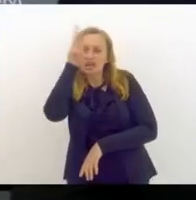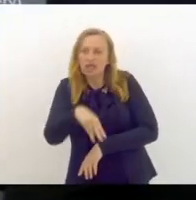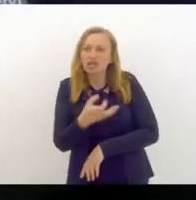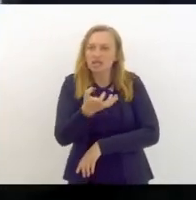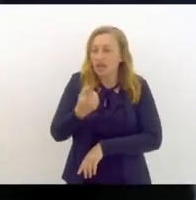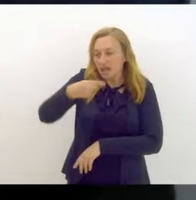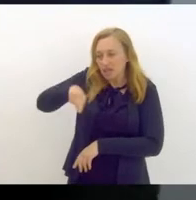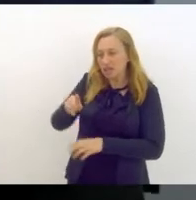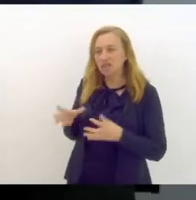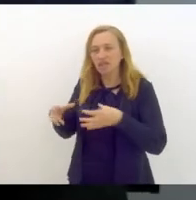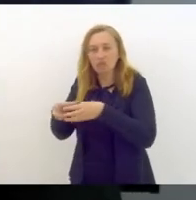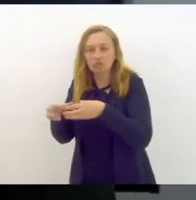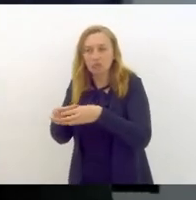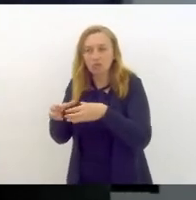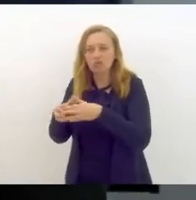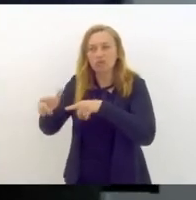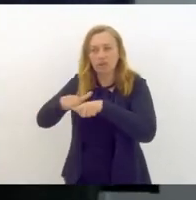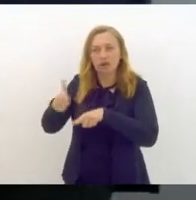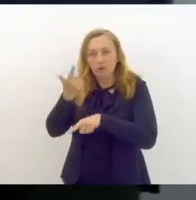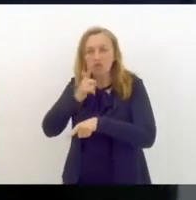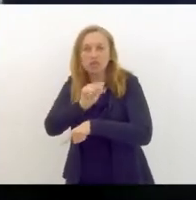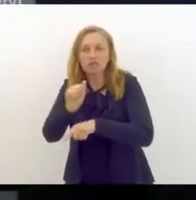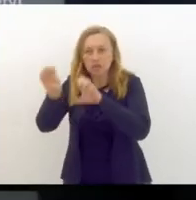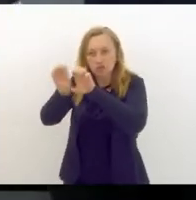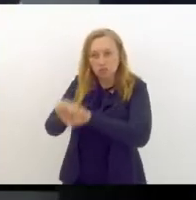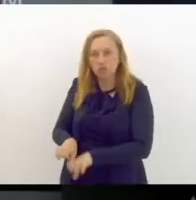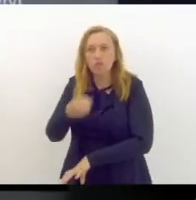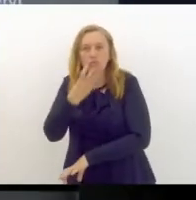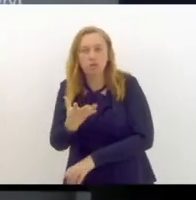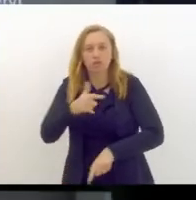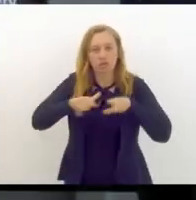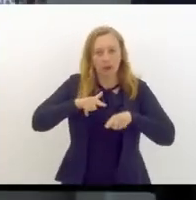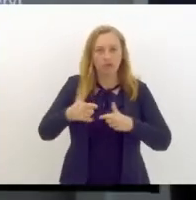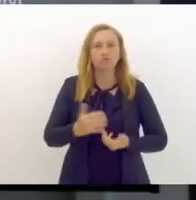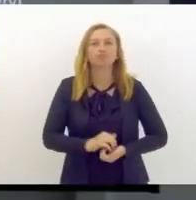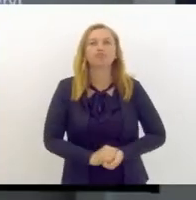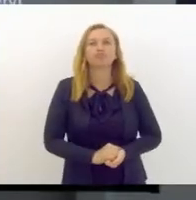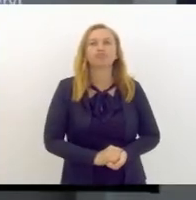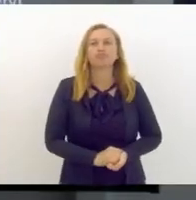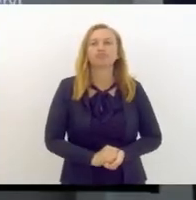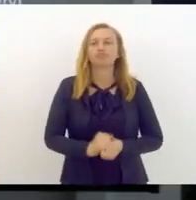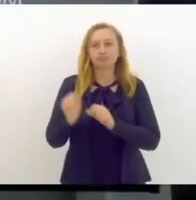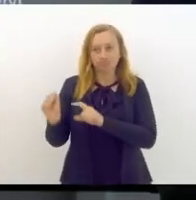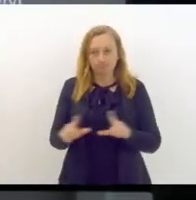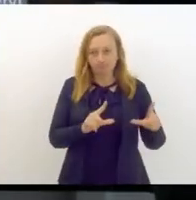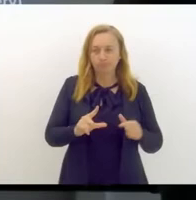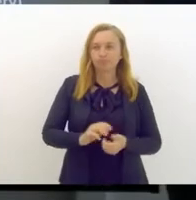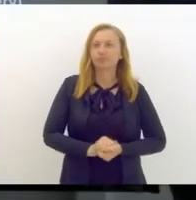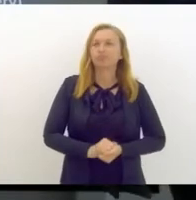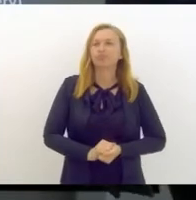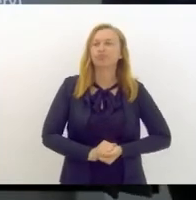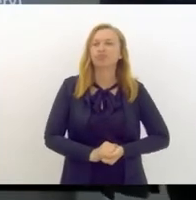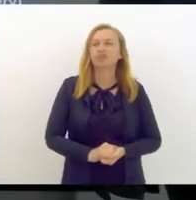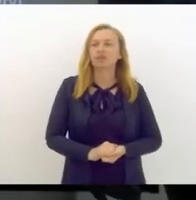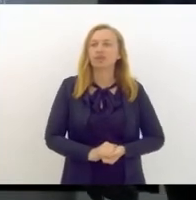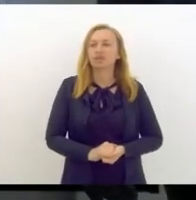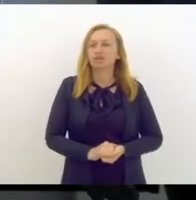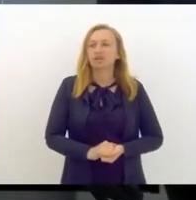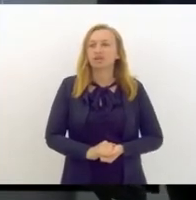na nossa equipe para trabalhar consegue ter uma estrutura mínima de trabalho. Né? Então, pode passar.